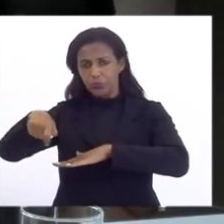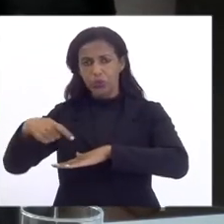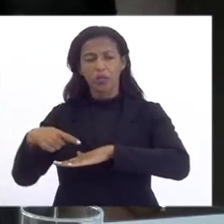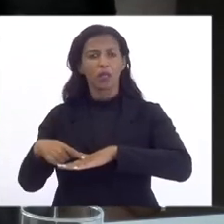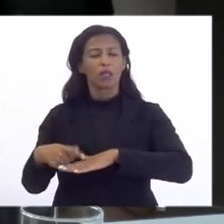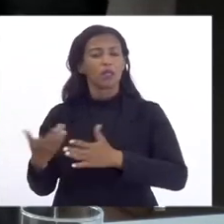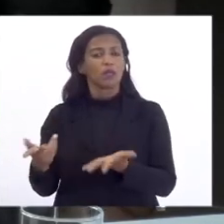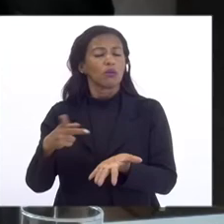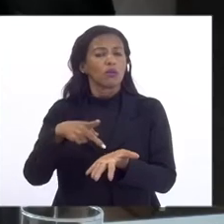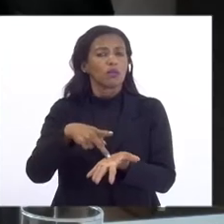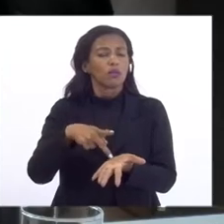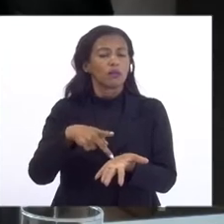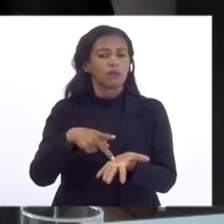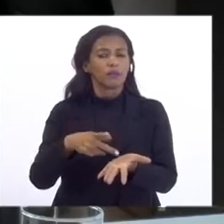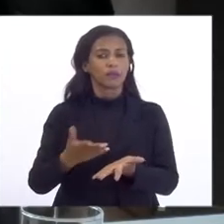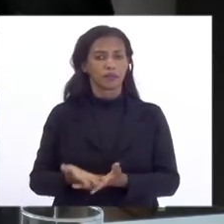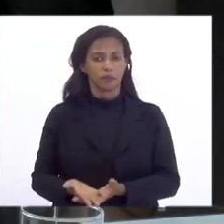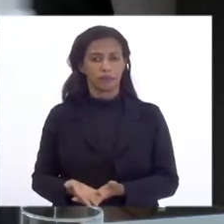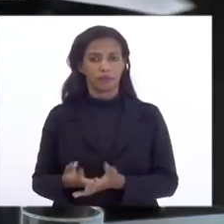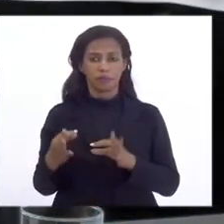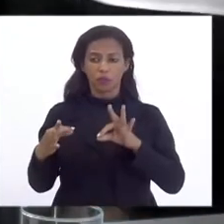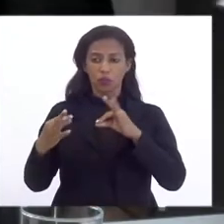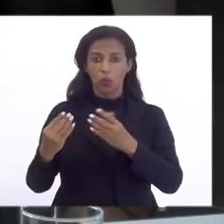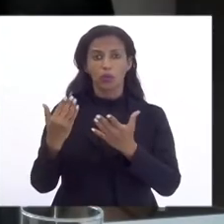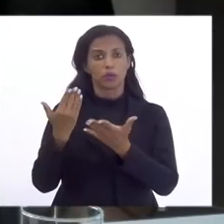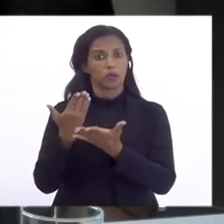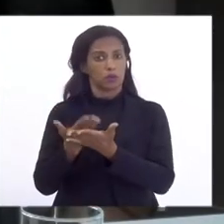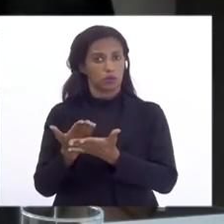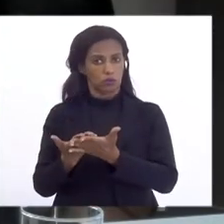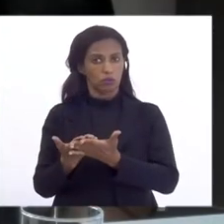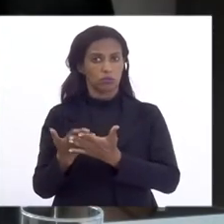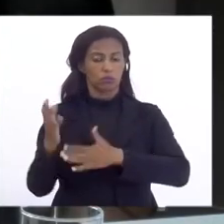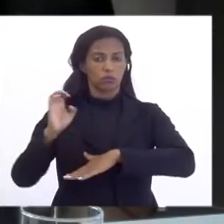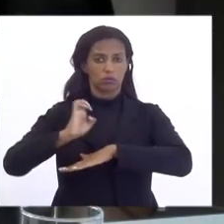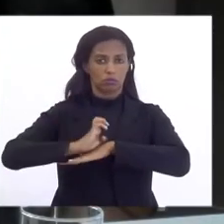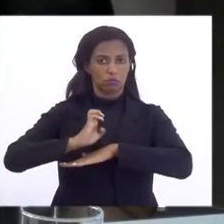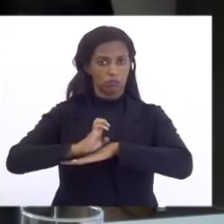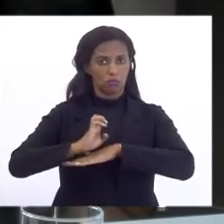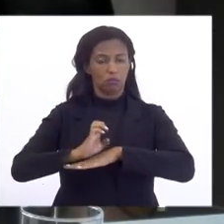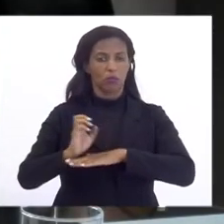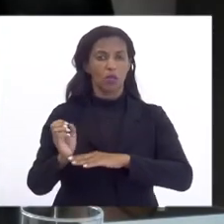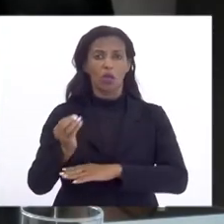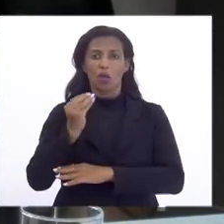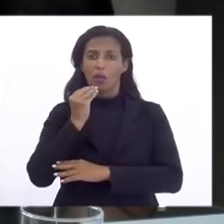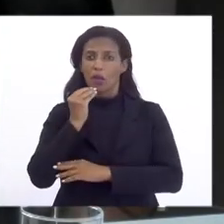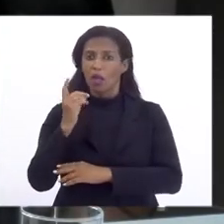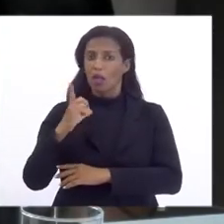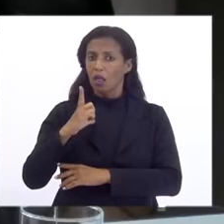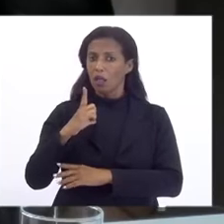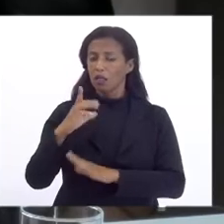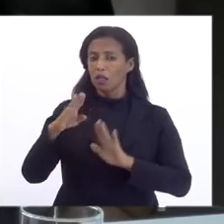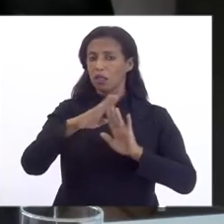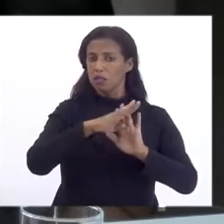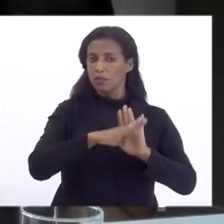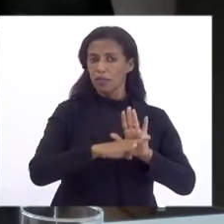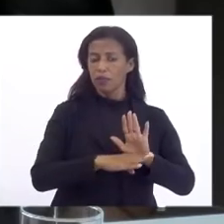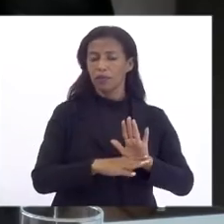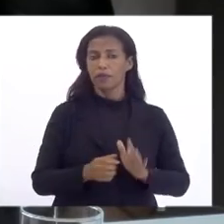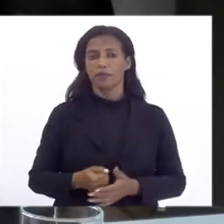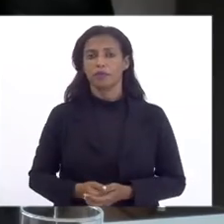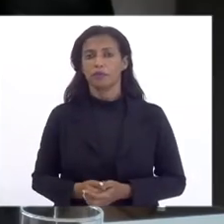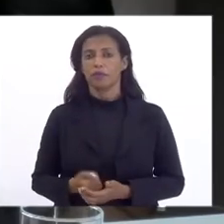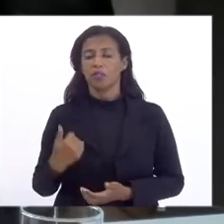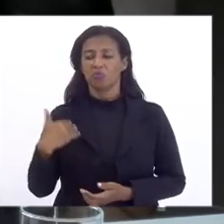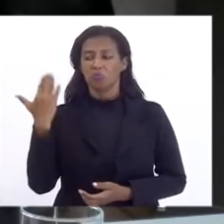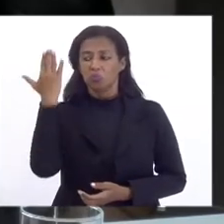Então, na verdade, todas as escolas poder ter acesso a esse programa. Então, não